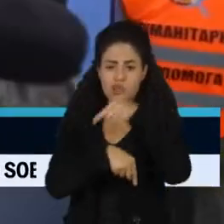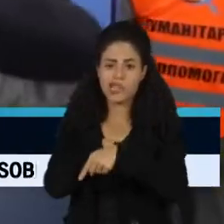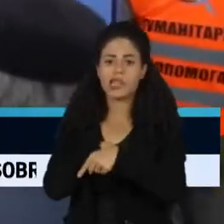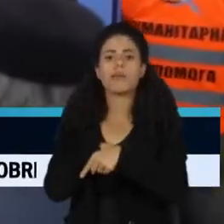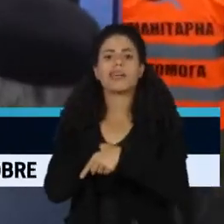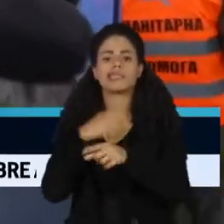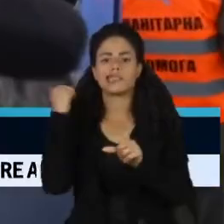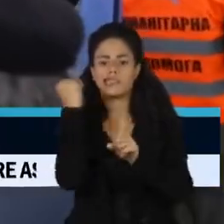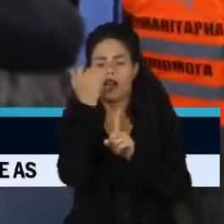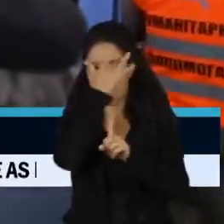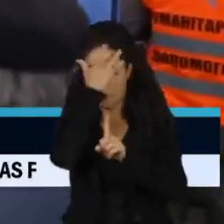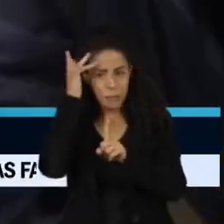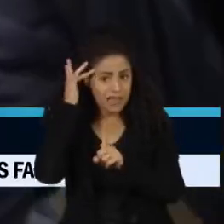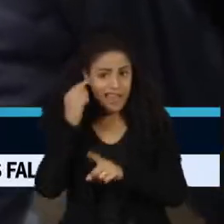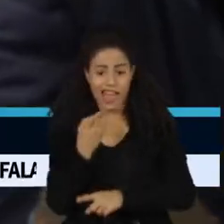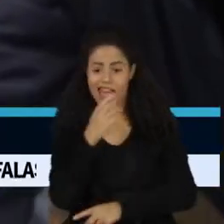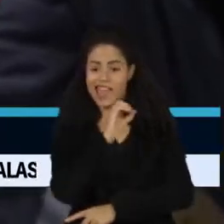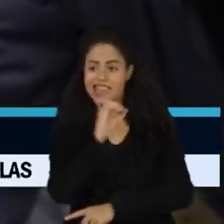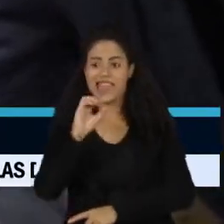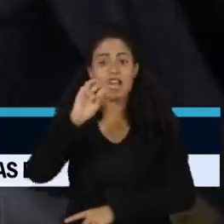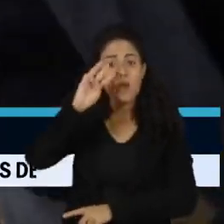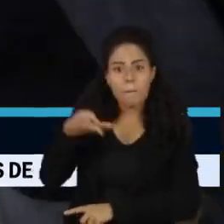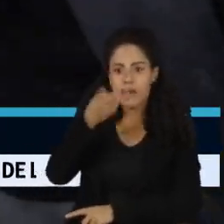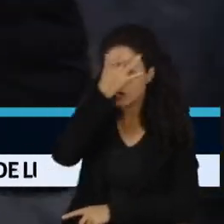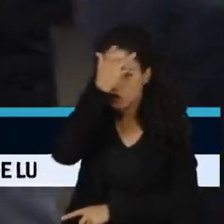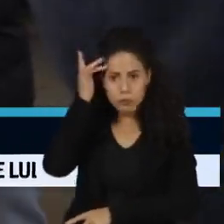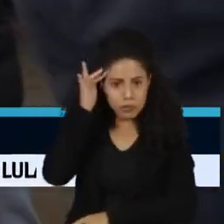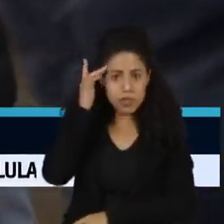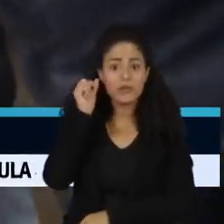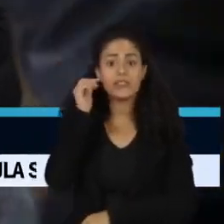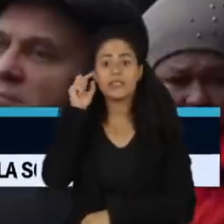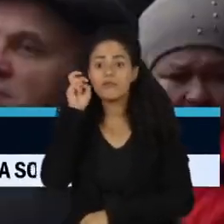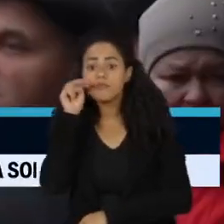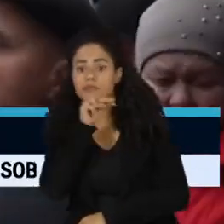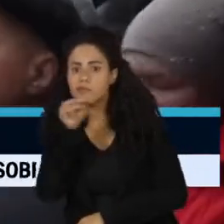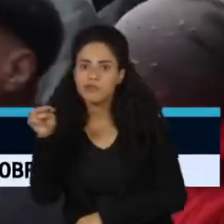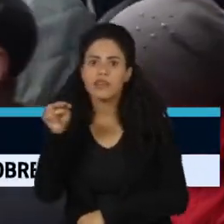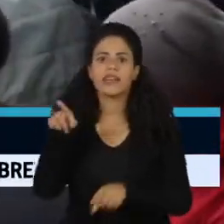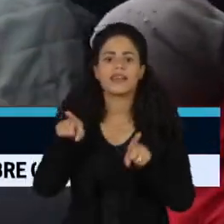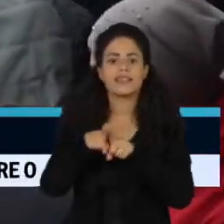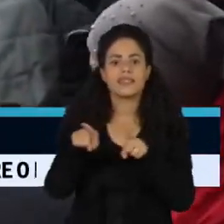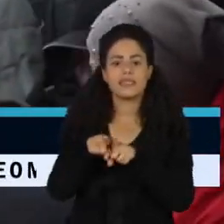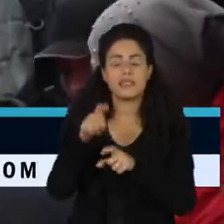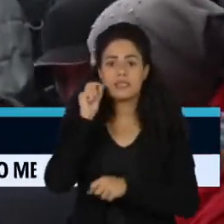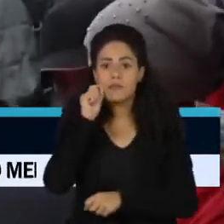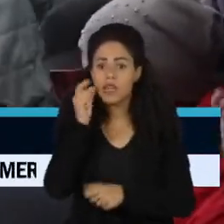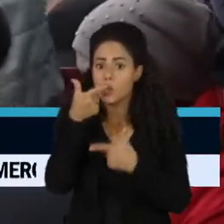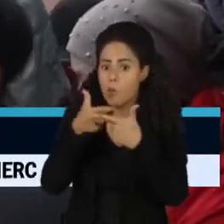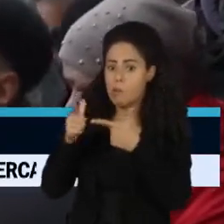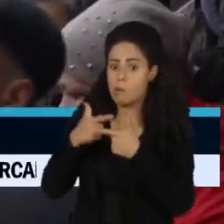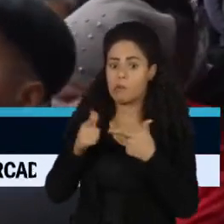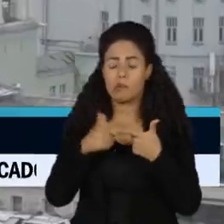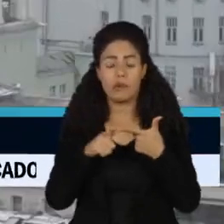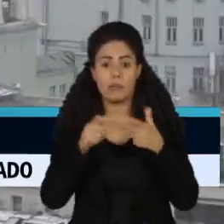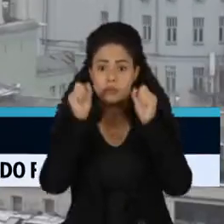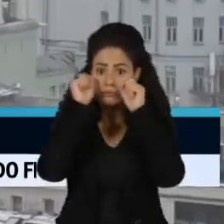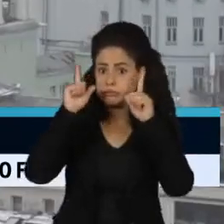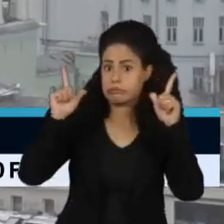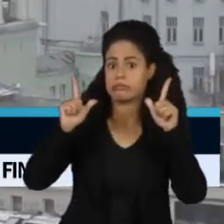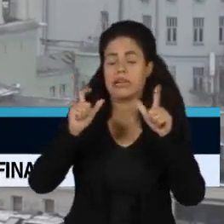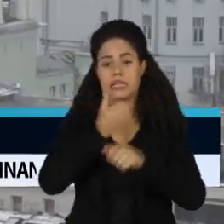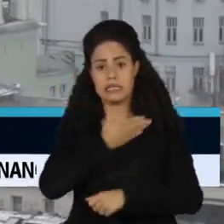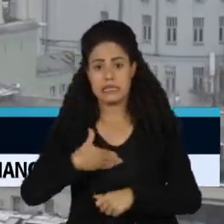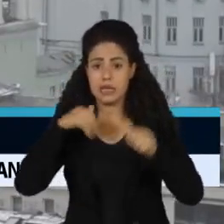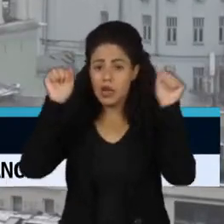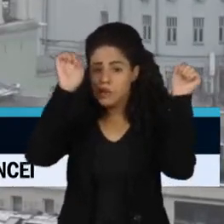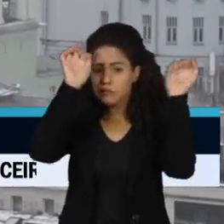civis. Cerca de 10 milhões de ucranianos estão sem acesso à eletricidade, situação que coloca o governo em alerta. Uma